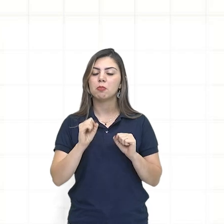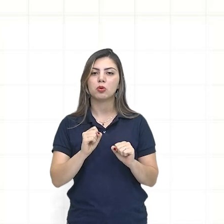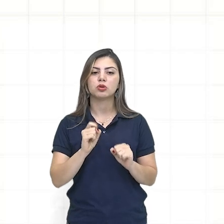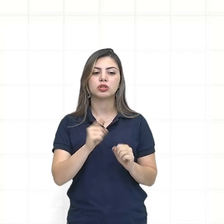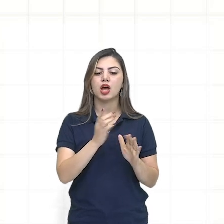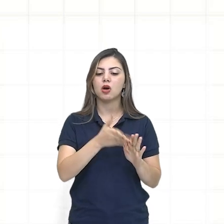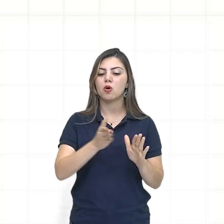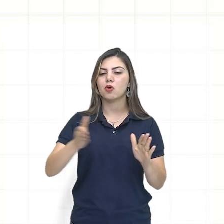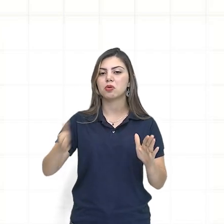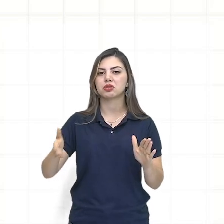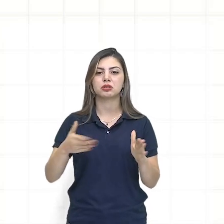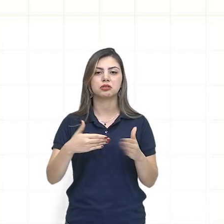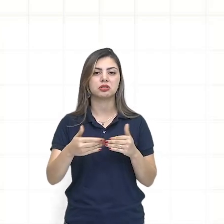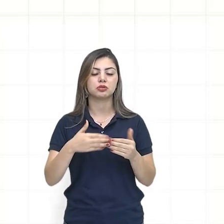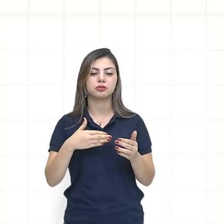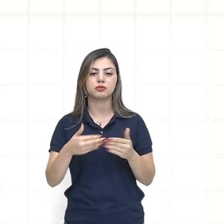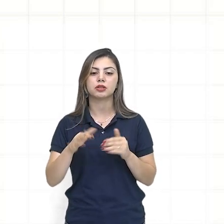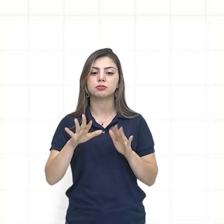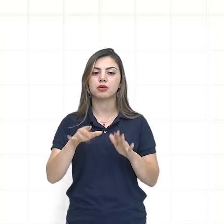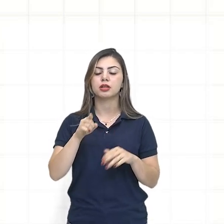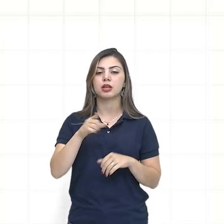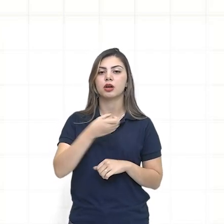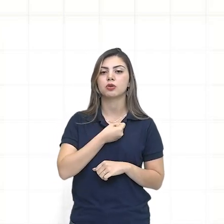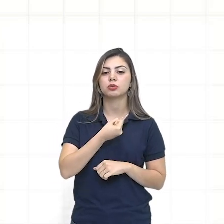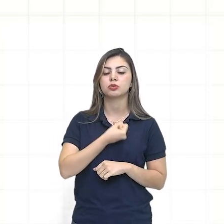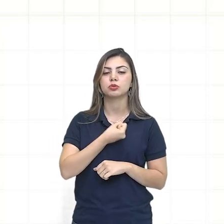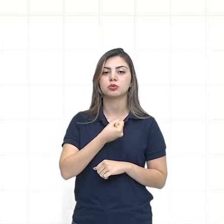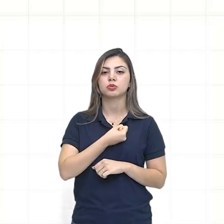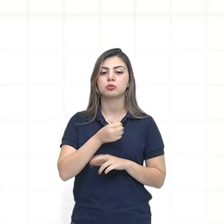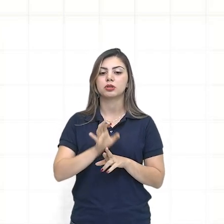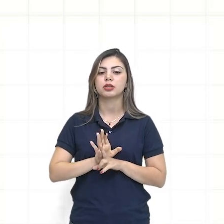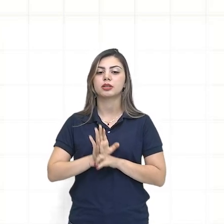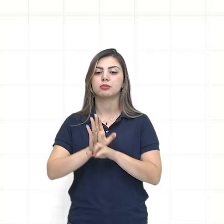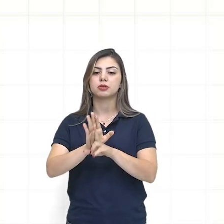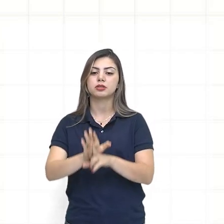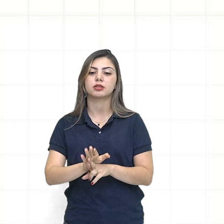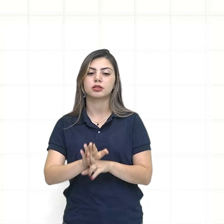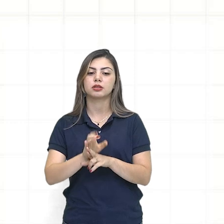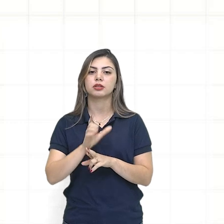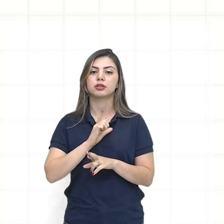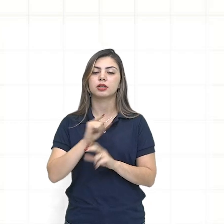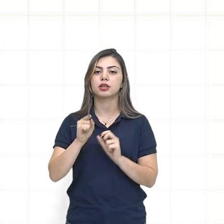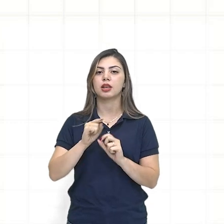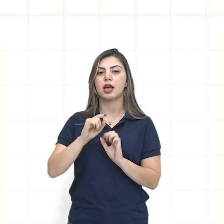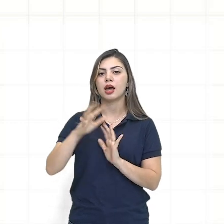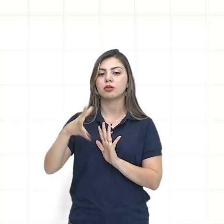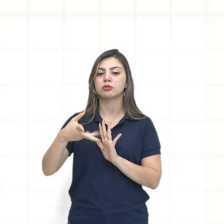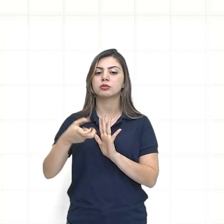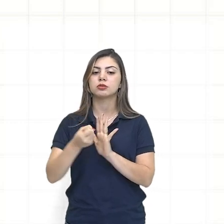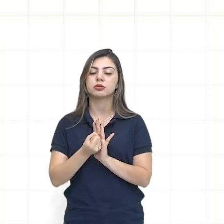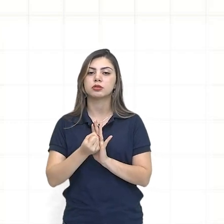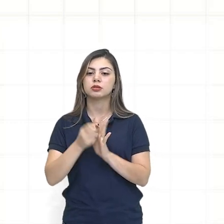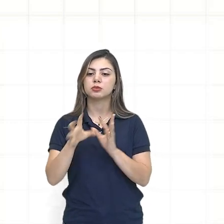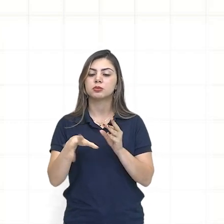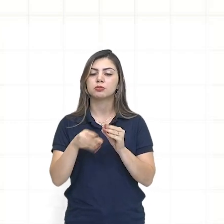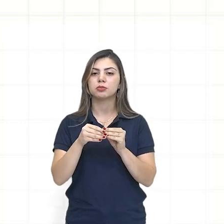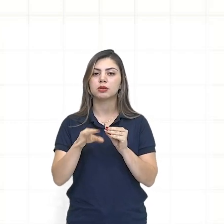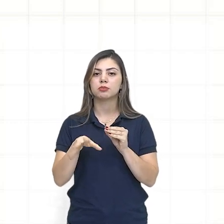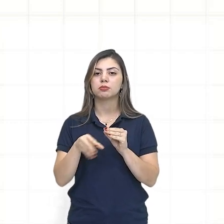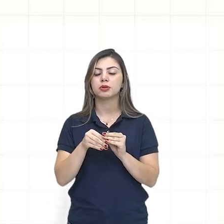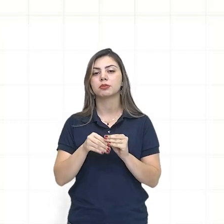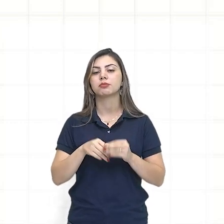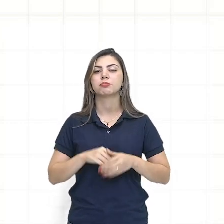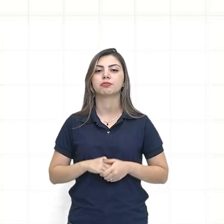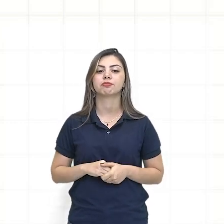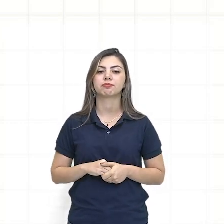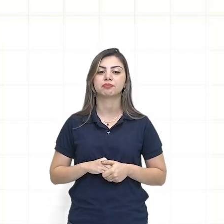ordem. O valor do número representado é obtido adicionando o valor de cada símbolo representado. Então, voltando aqui, né?